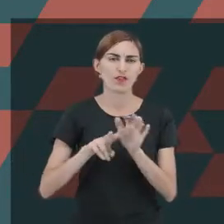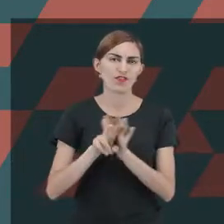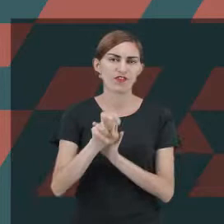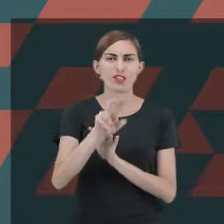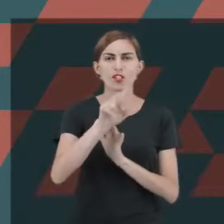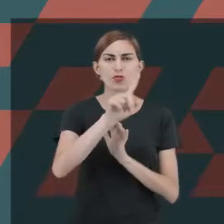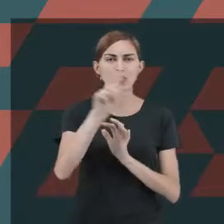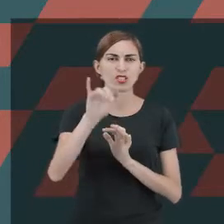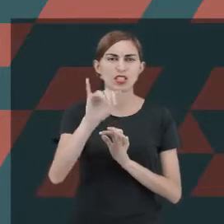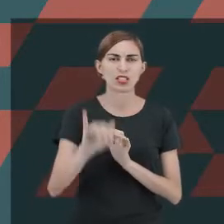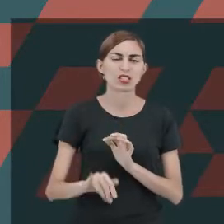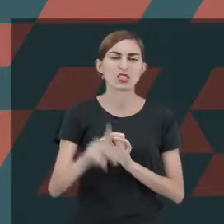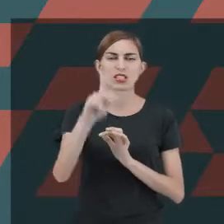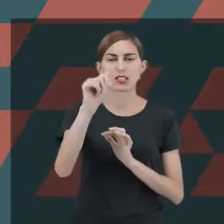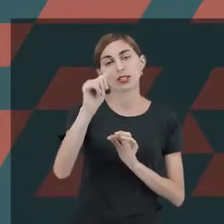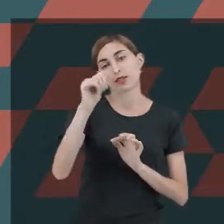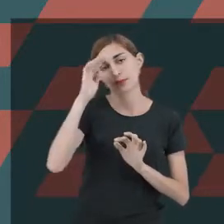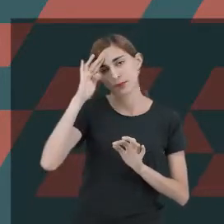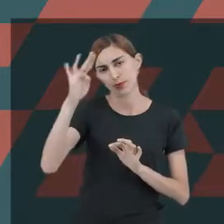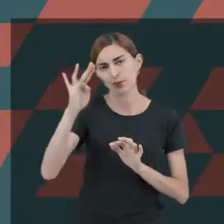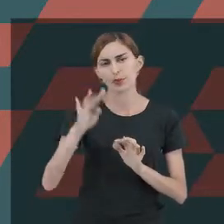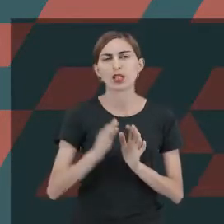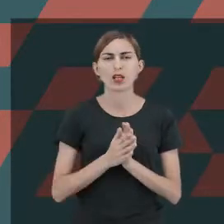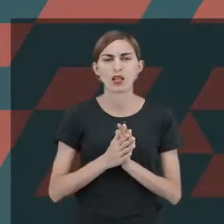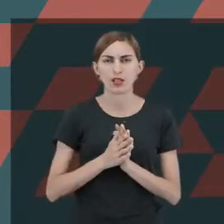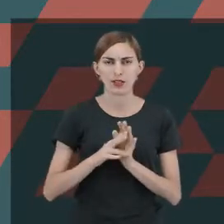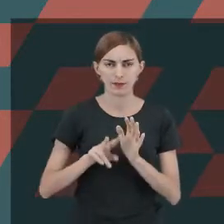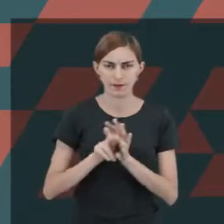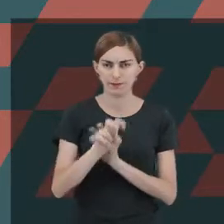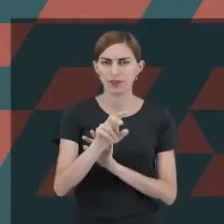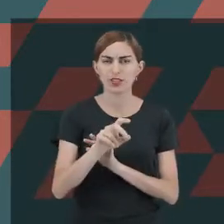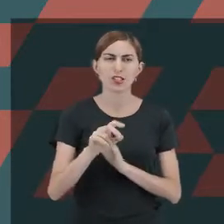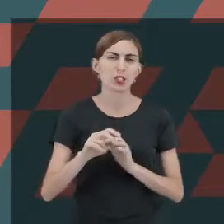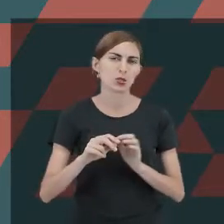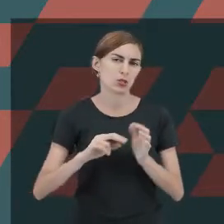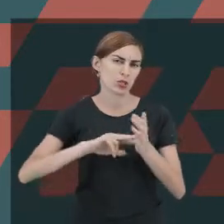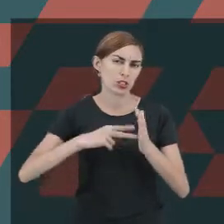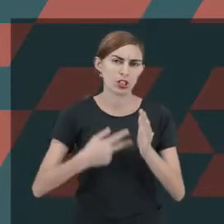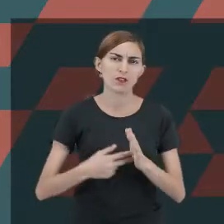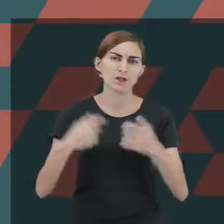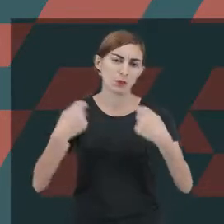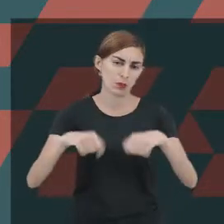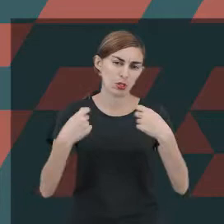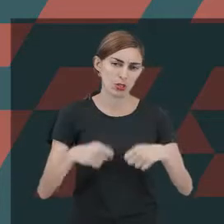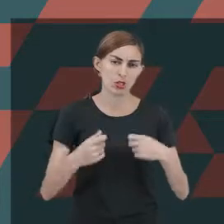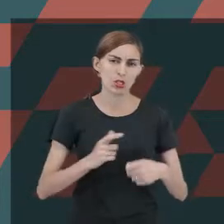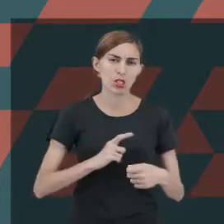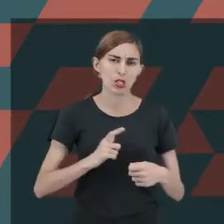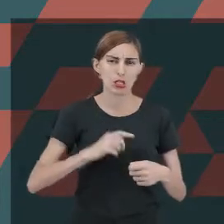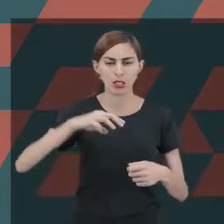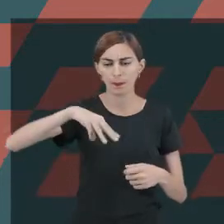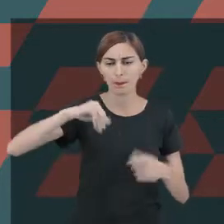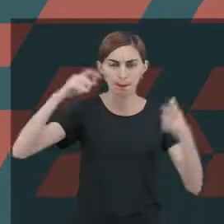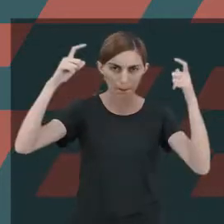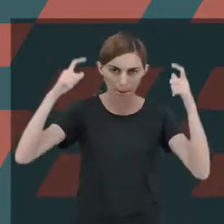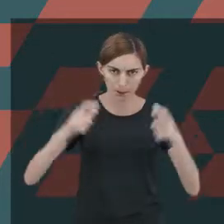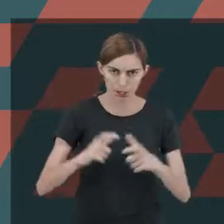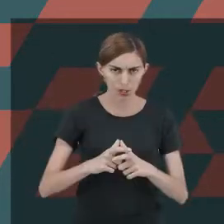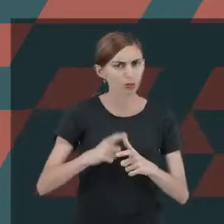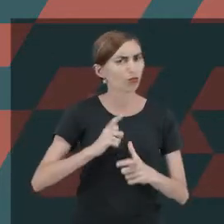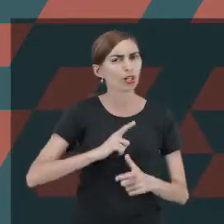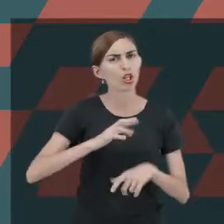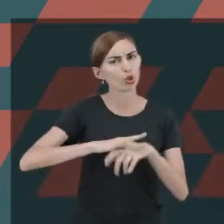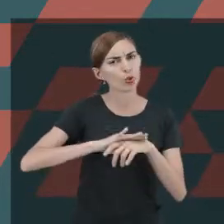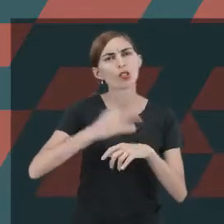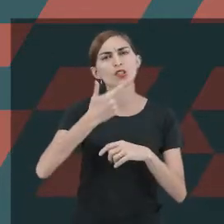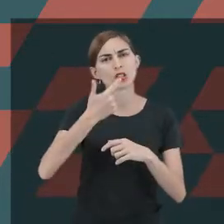algumas características que podem ser encontradas. Então, a síndrome congênita de Zika vírus não necessariamente precisa existir microcefalia. É uma